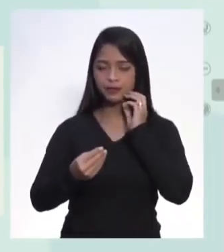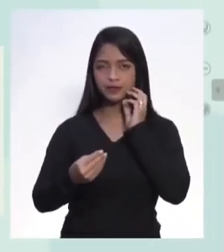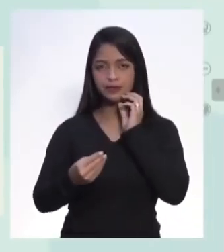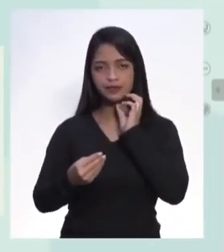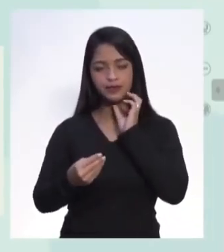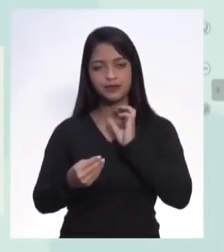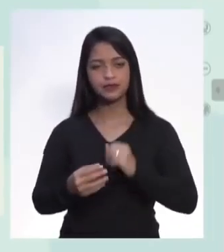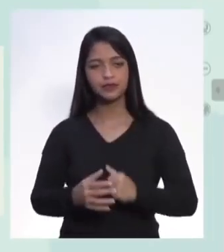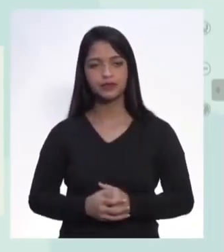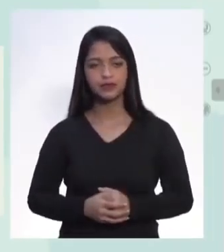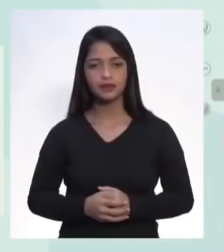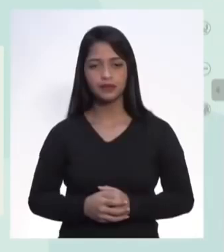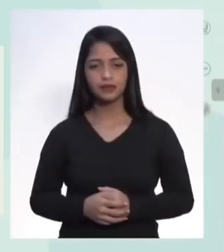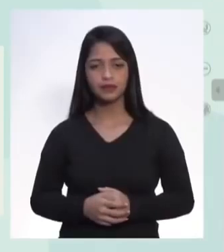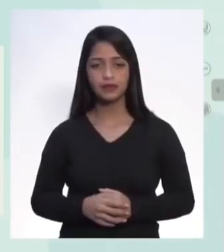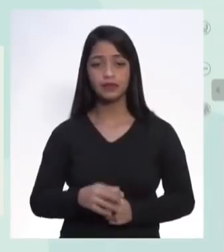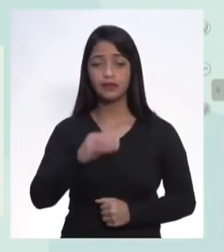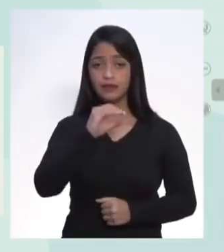gente tem aqui, ó,